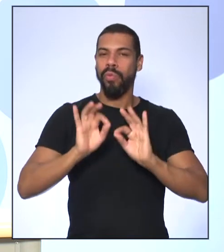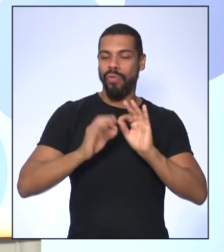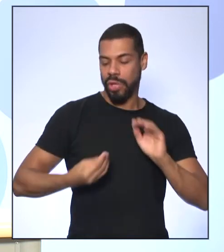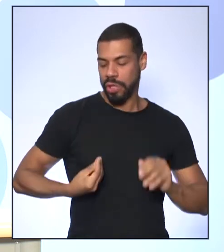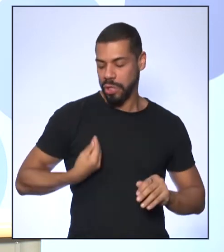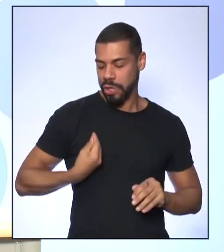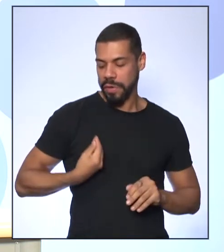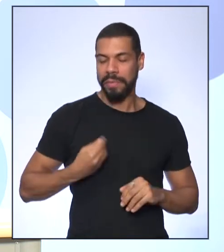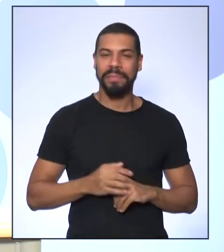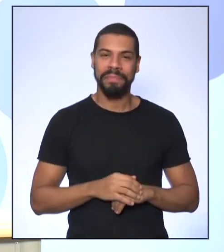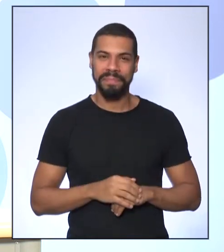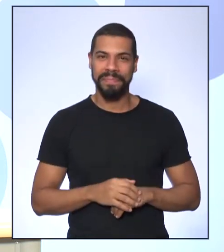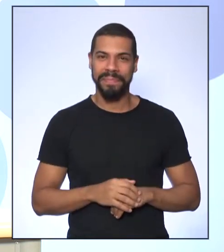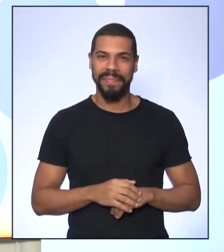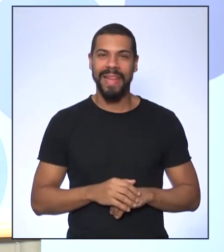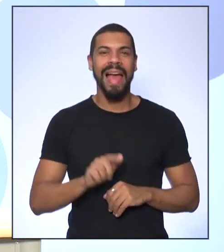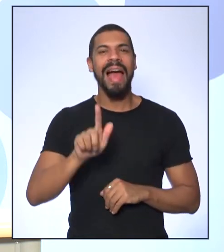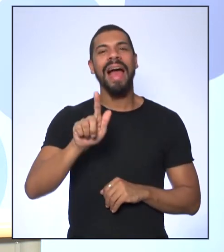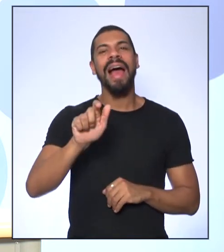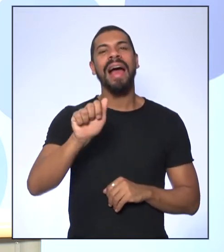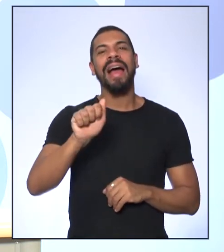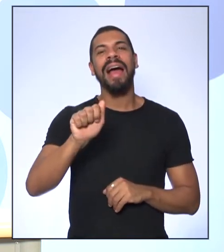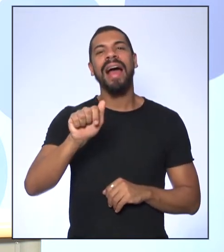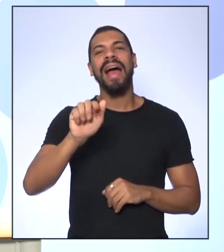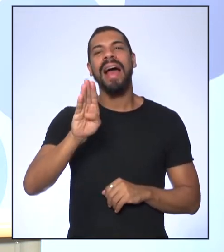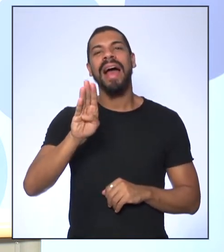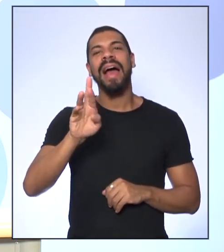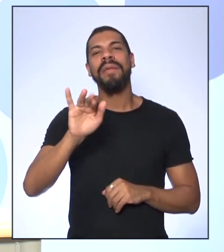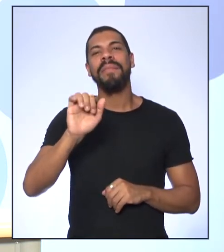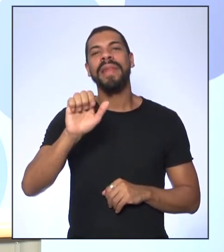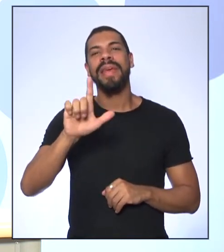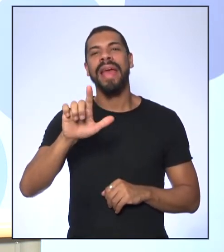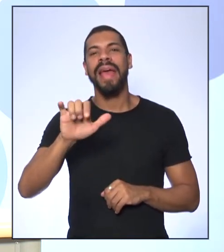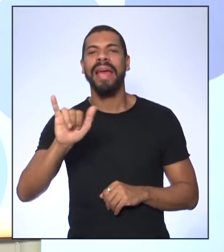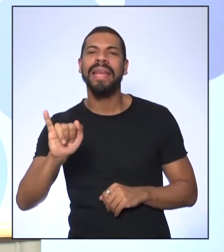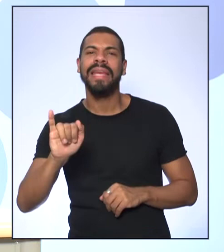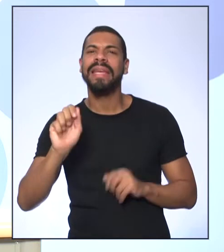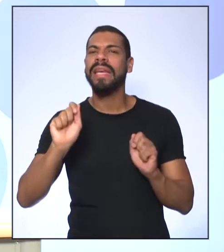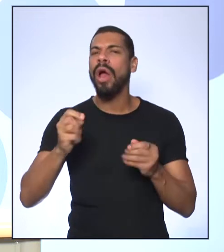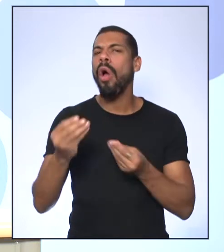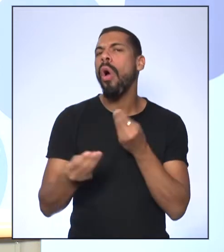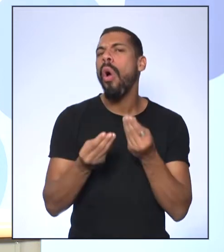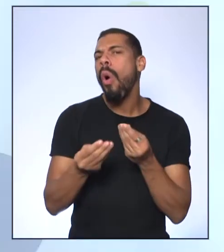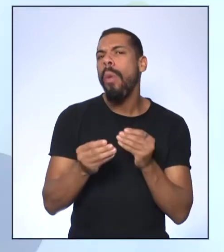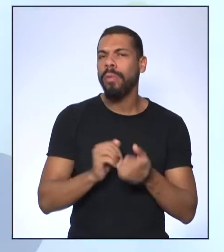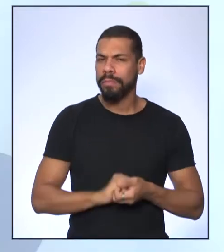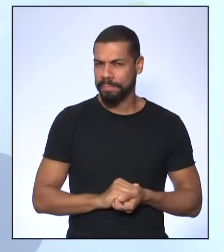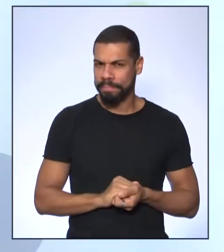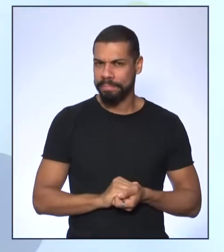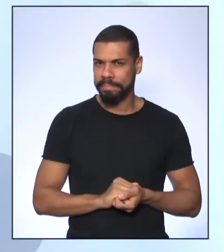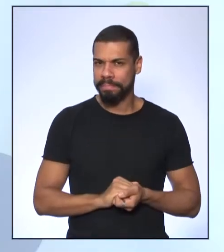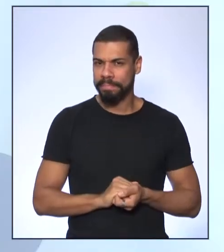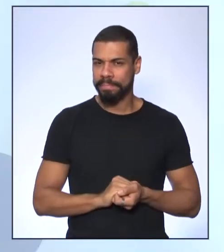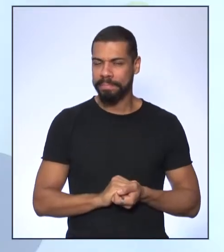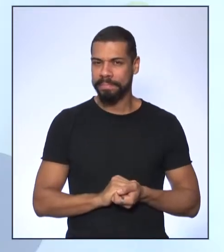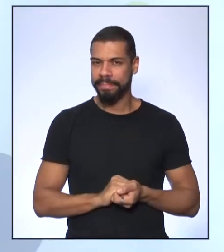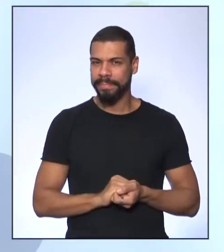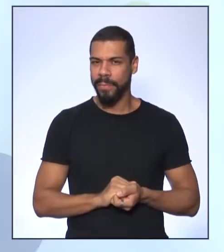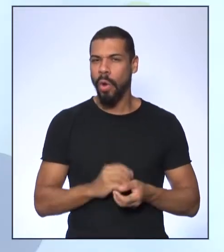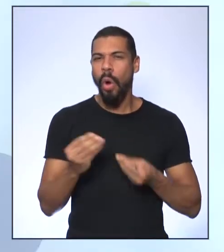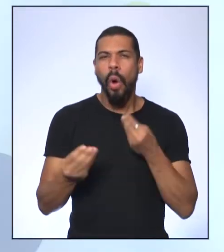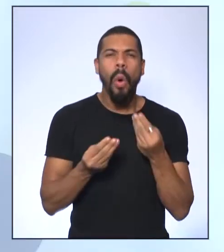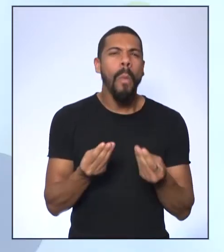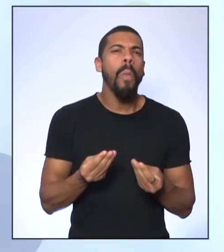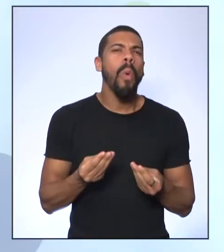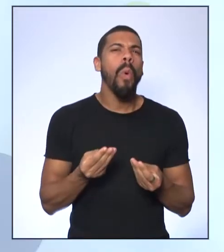E a Gabriele pergunta, uma narrativa digital pode ser feita sem áudio? Responder a primeira pergunta, né? Como é que a gente começa a